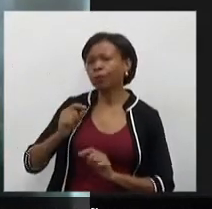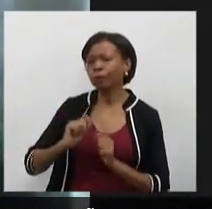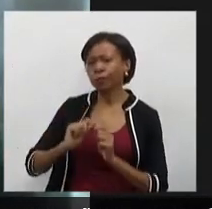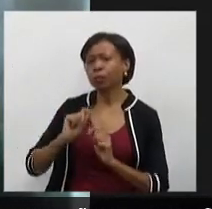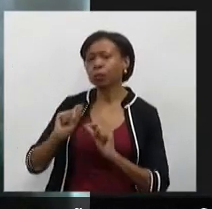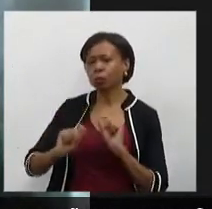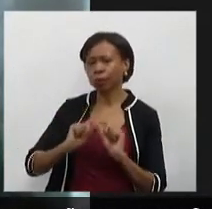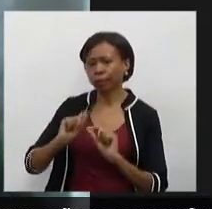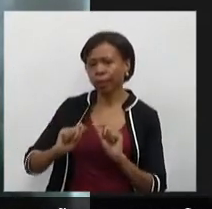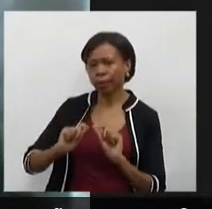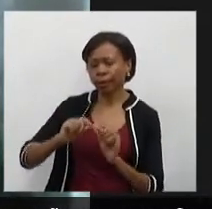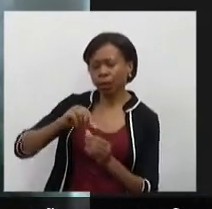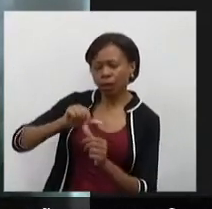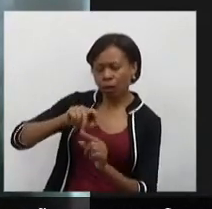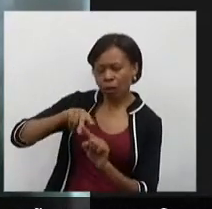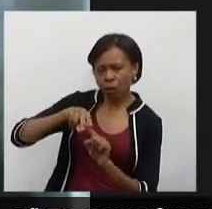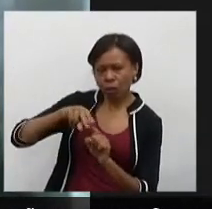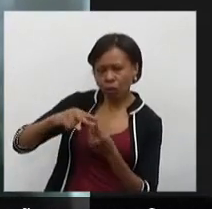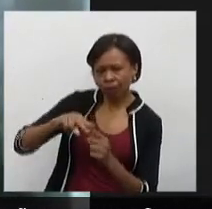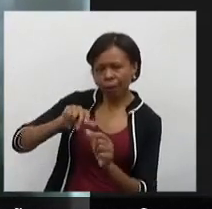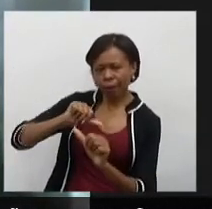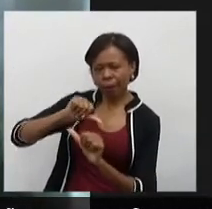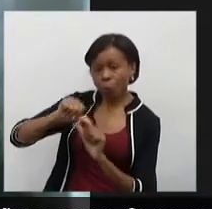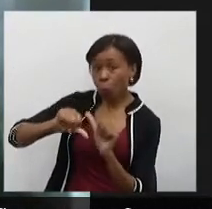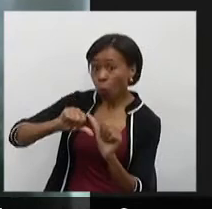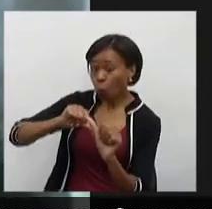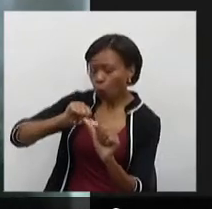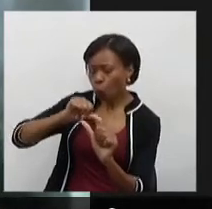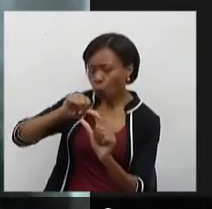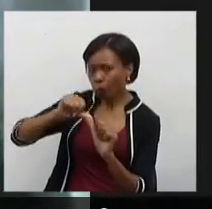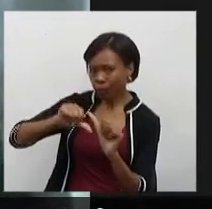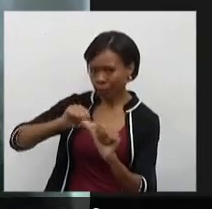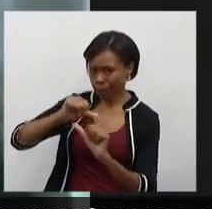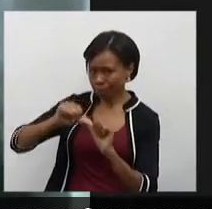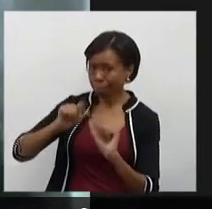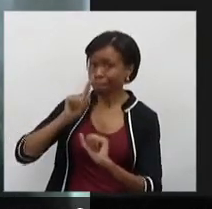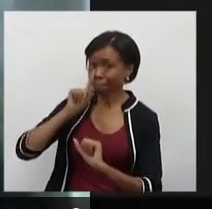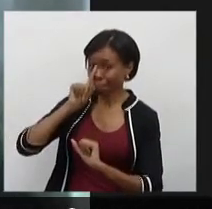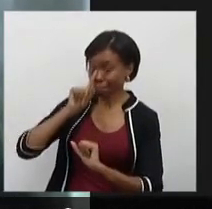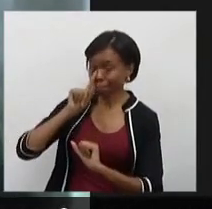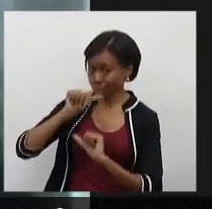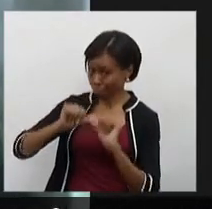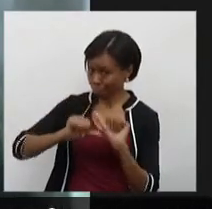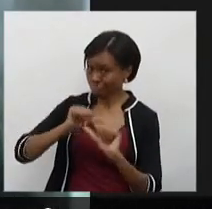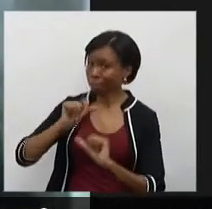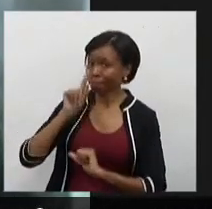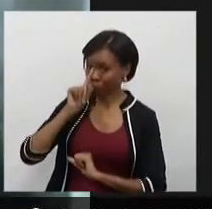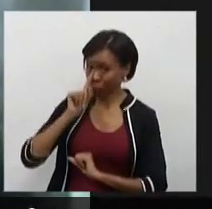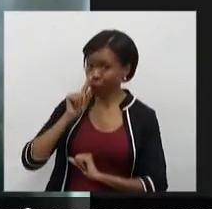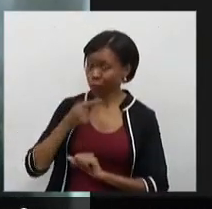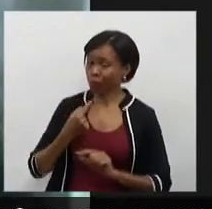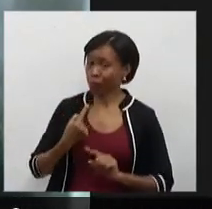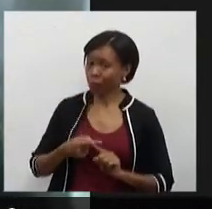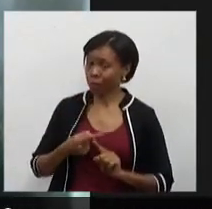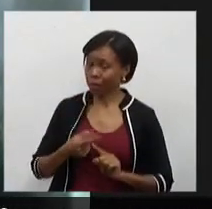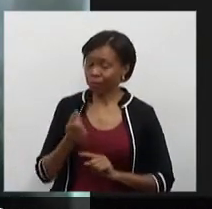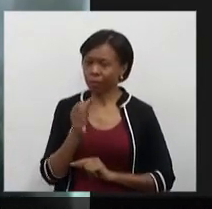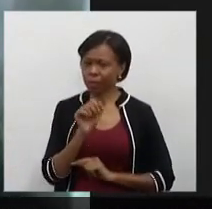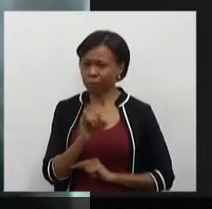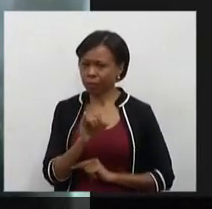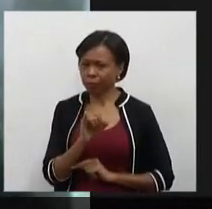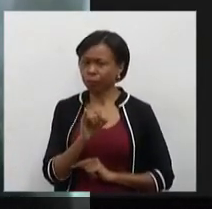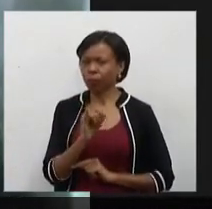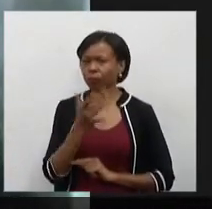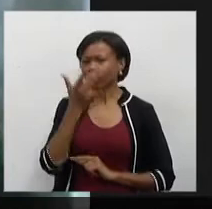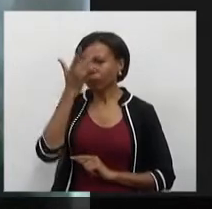algumas decodificações que são perigosas. Se acontecer da pessoa chegar